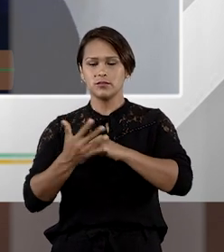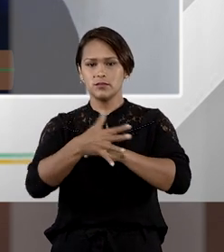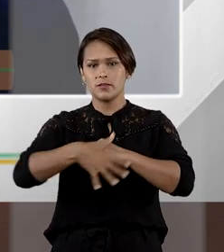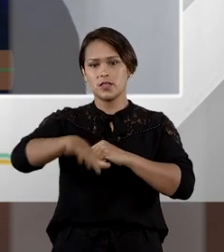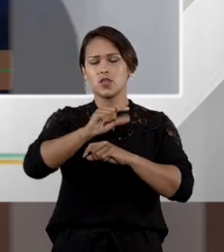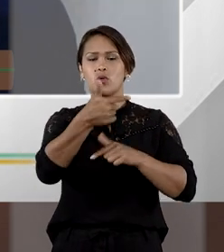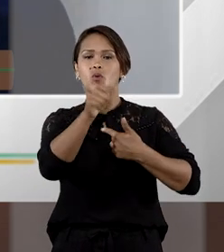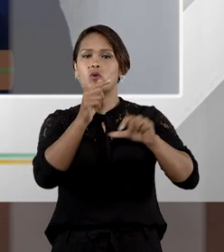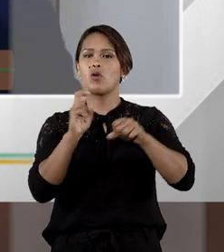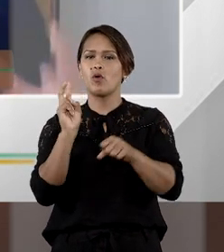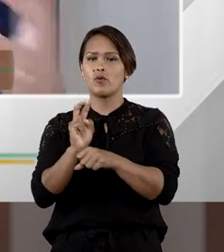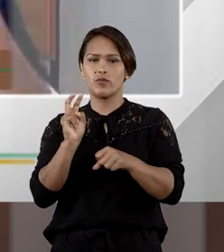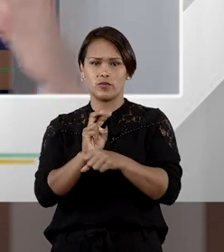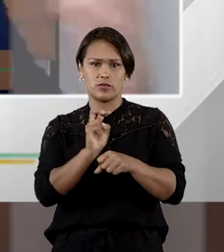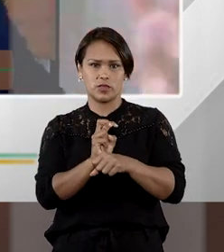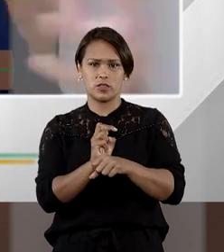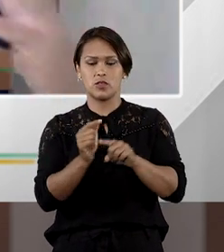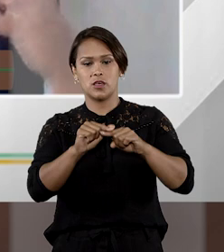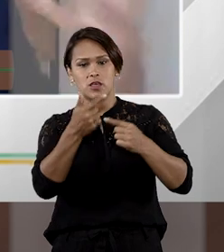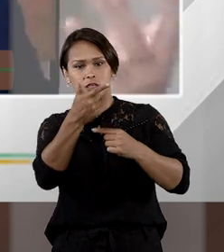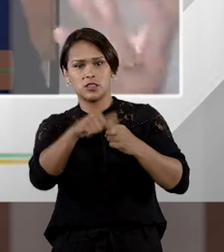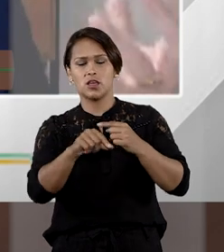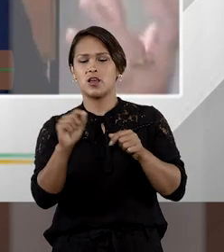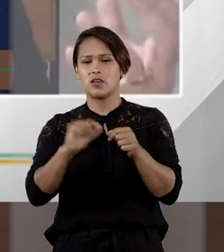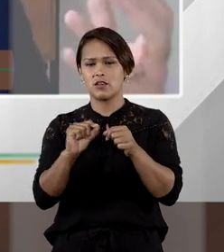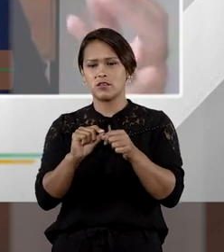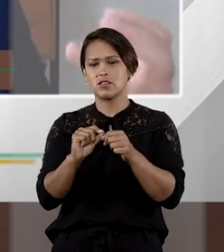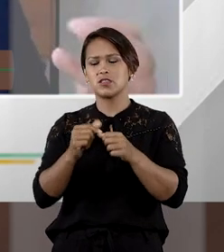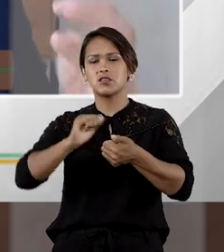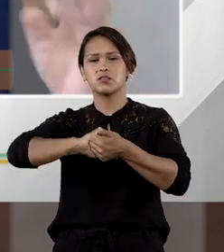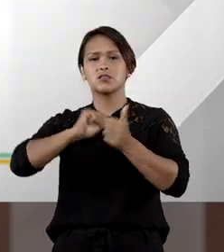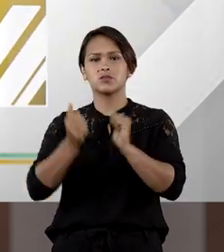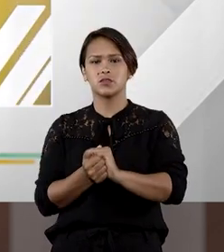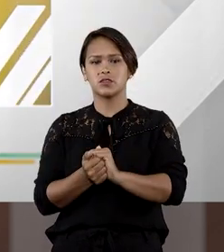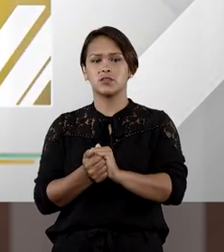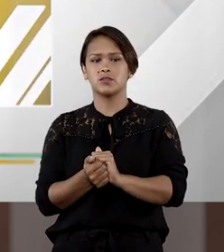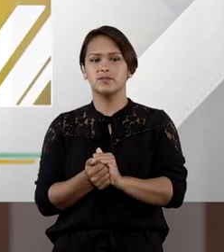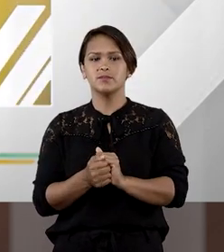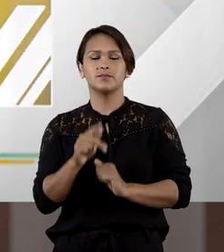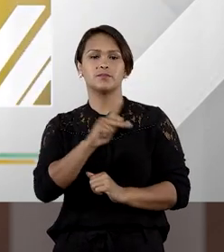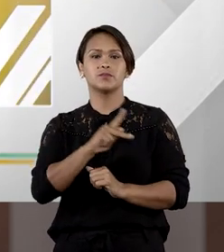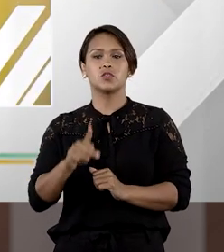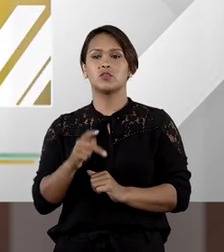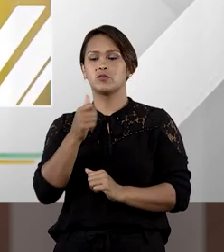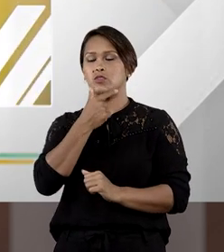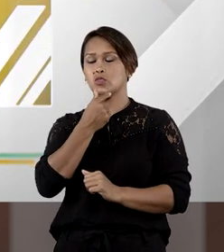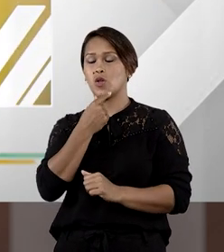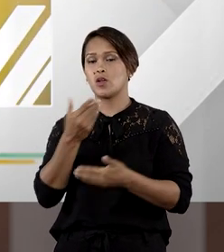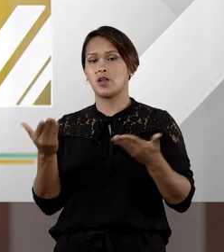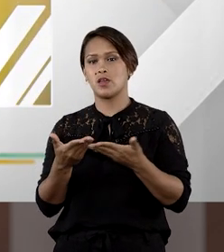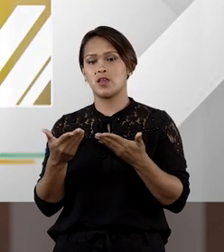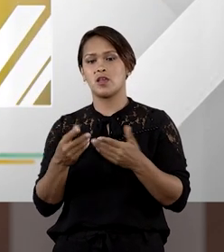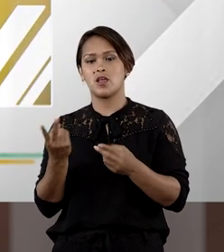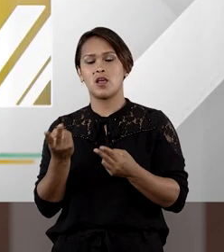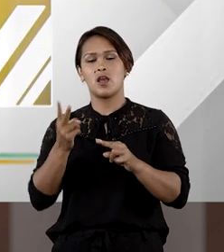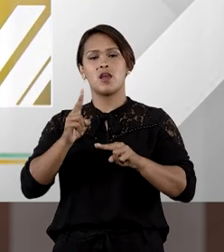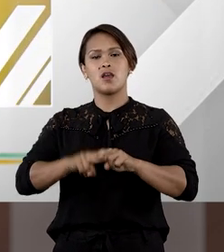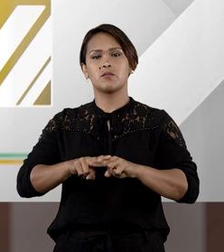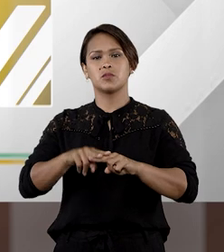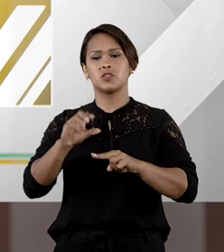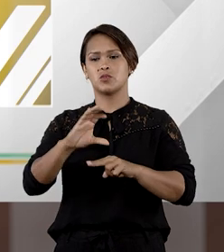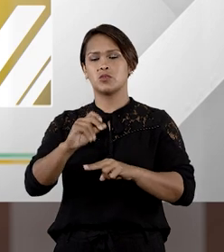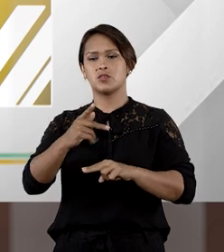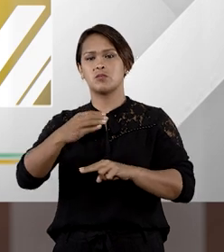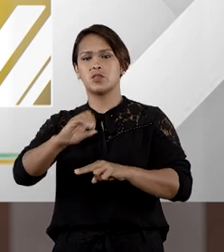outros vírus. Então, quer dizer, a gente vai ter que fazer as adaptações. Bem, professor Flávio, e em relação à prisão? O